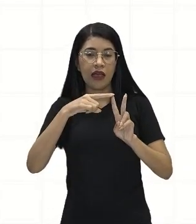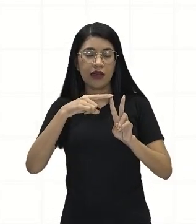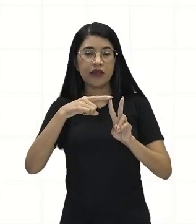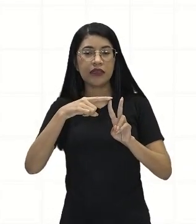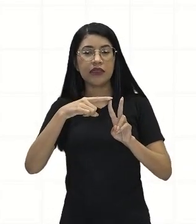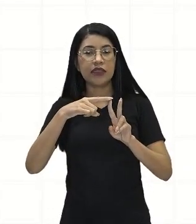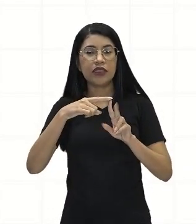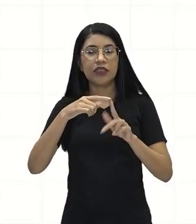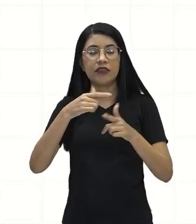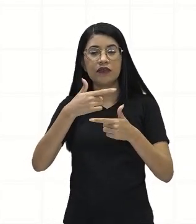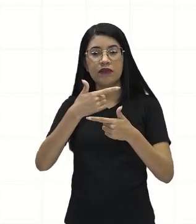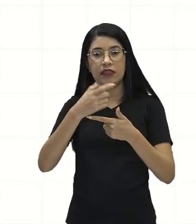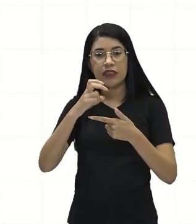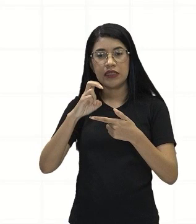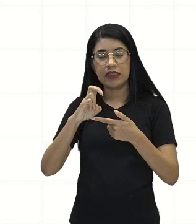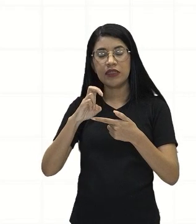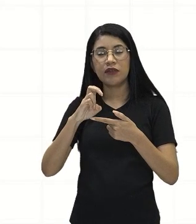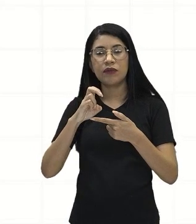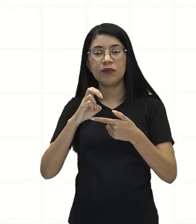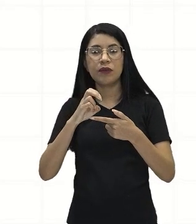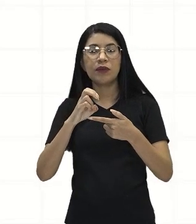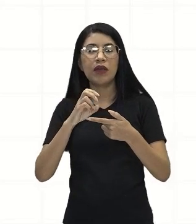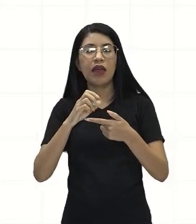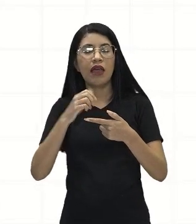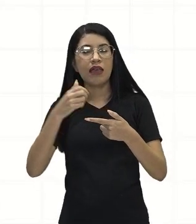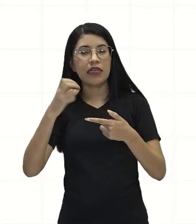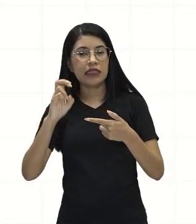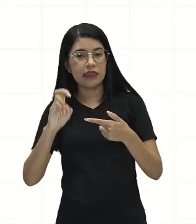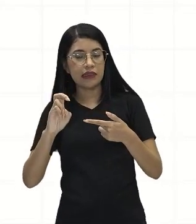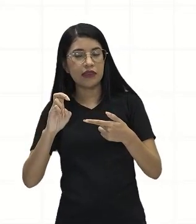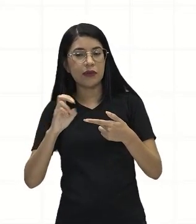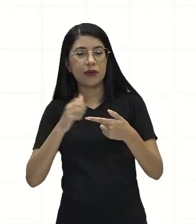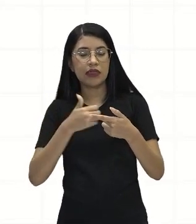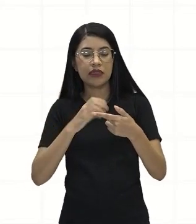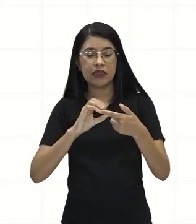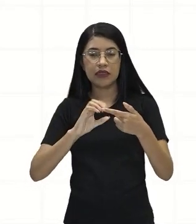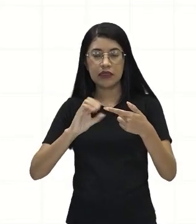é 5 e a de 100 é